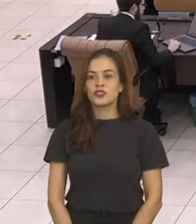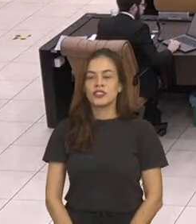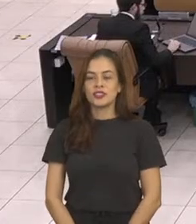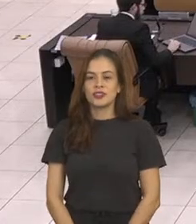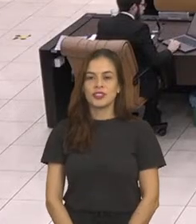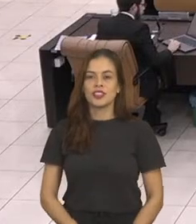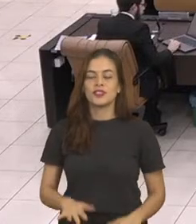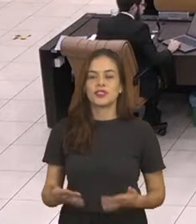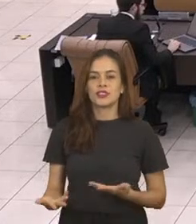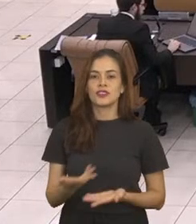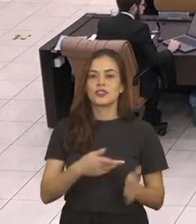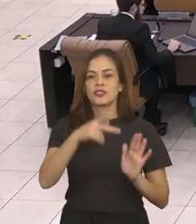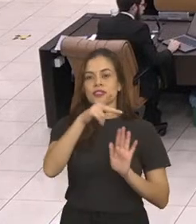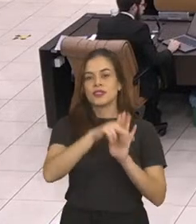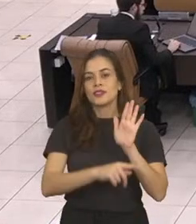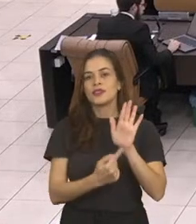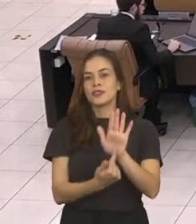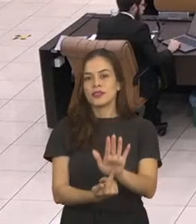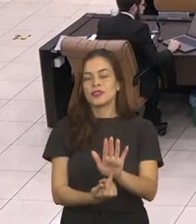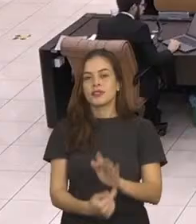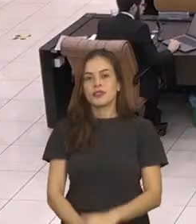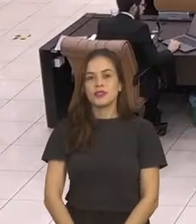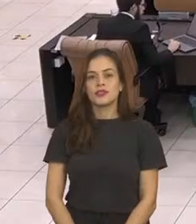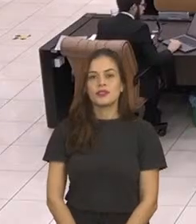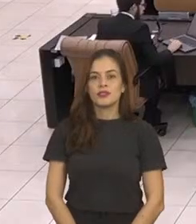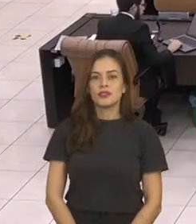Apresentação do projeto.